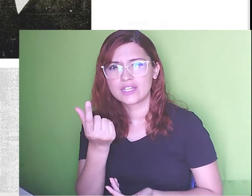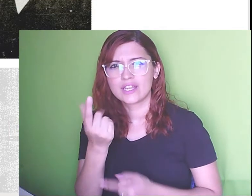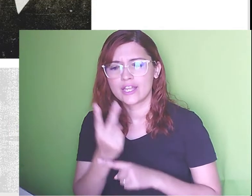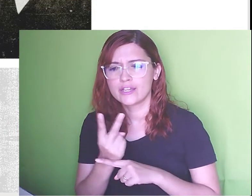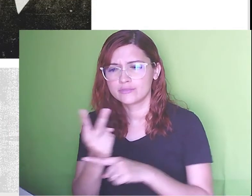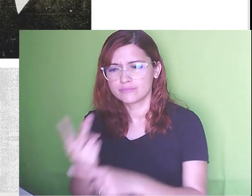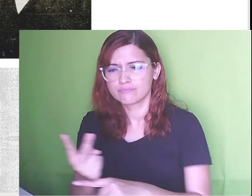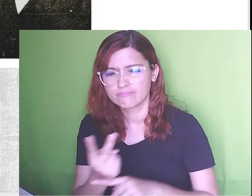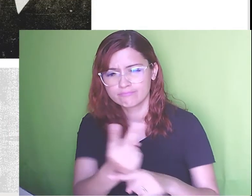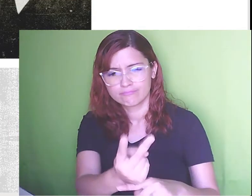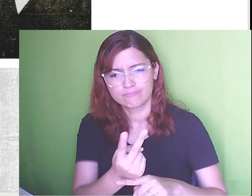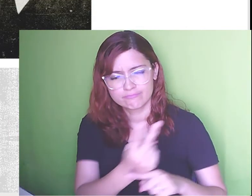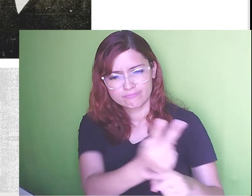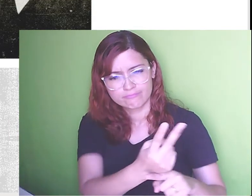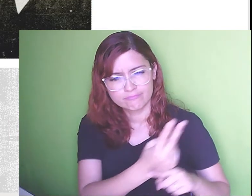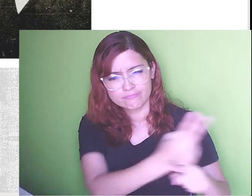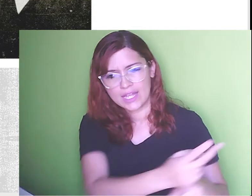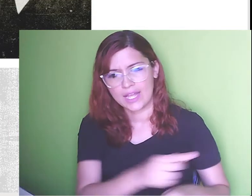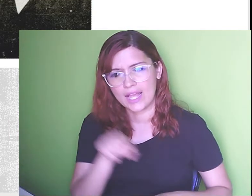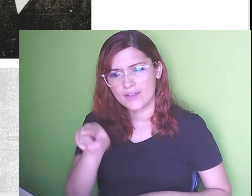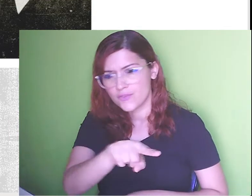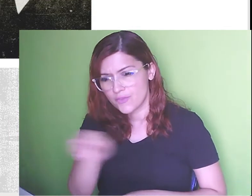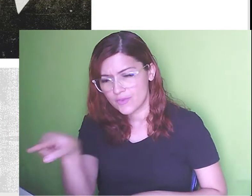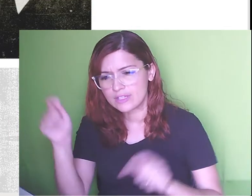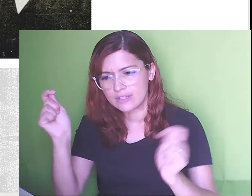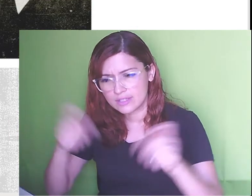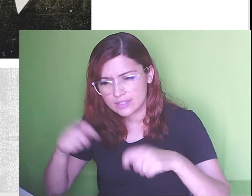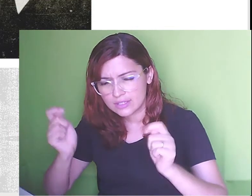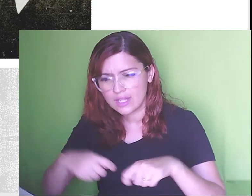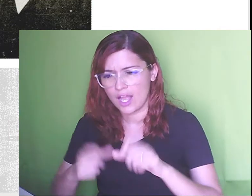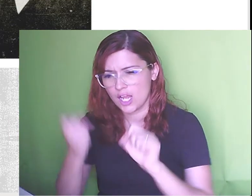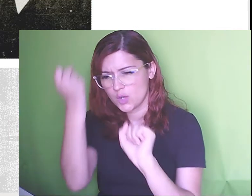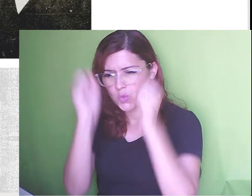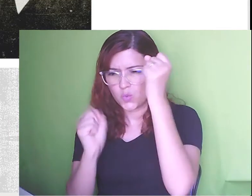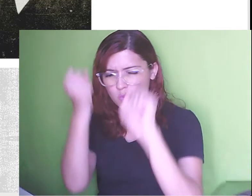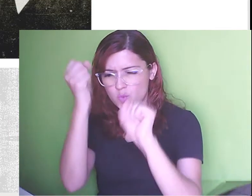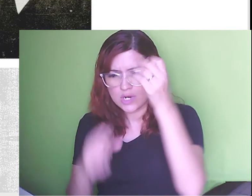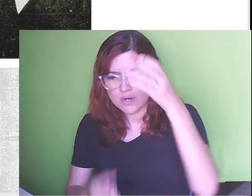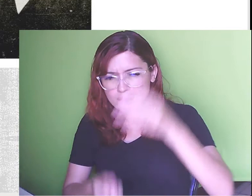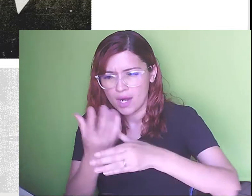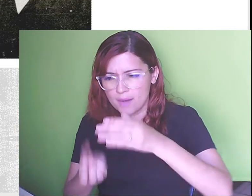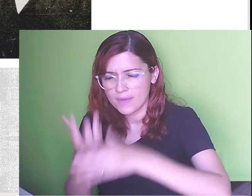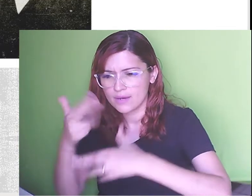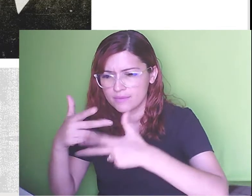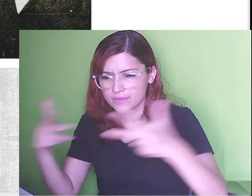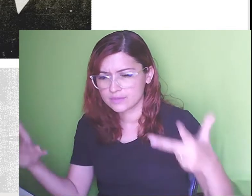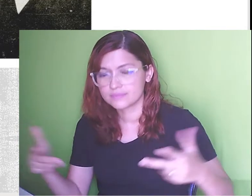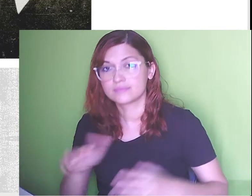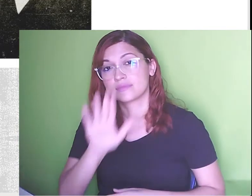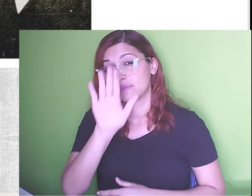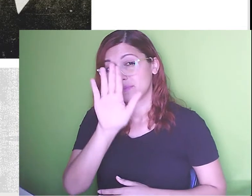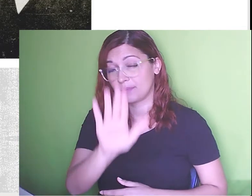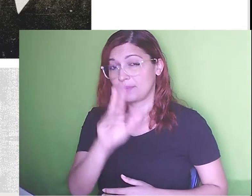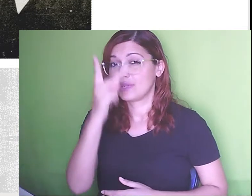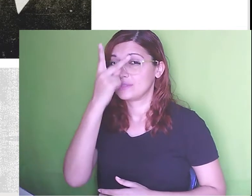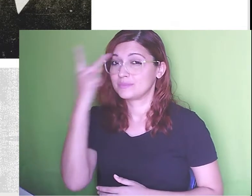o banco iria conceder empréstimos que seriam investidos na indústria.